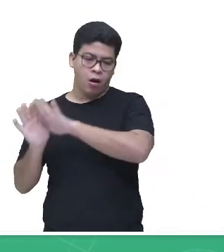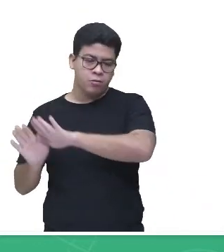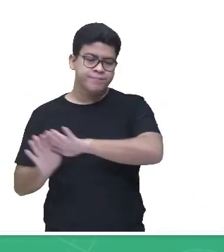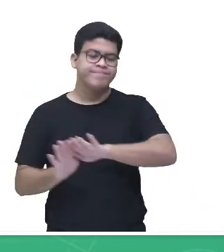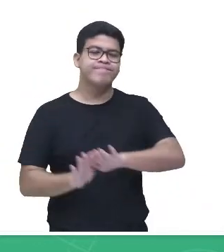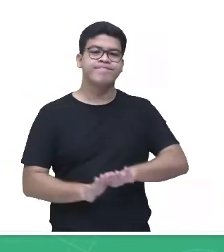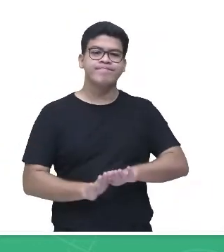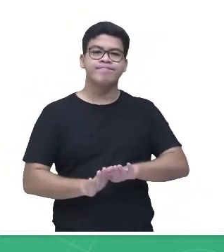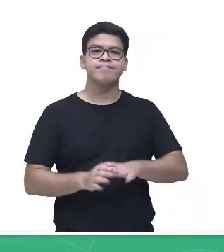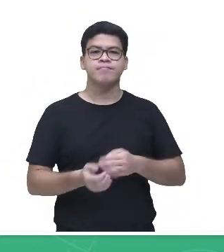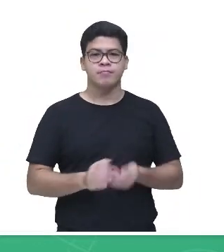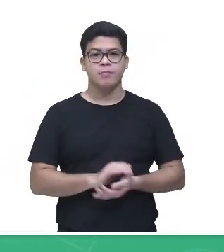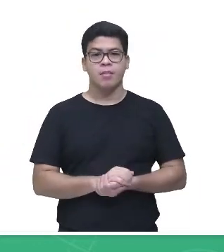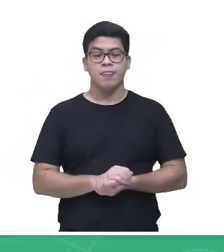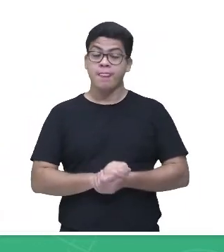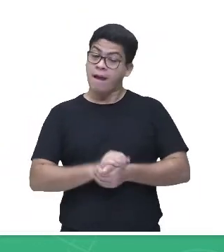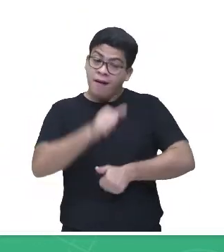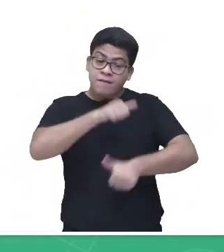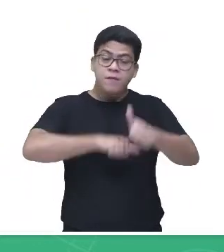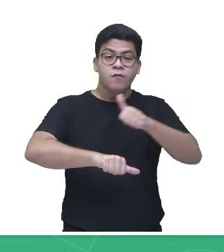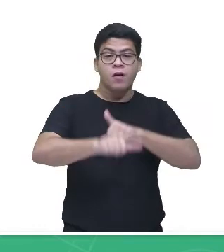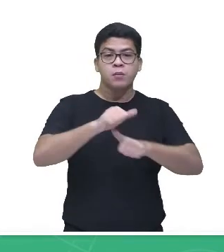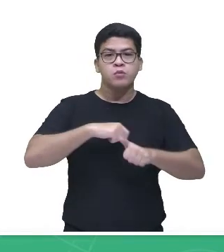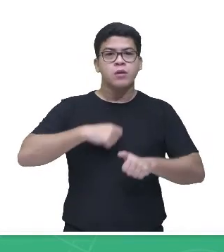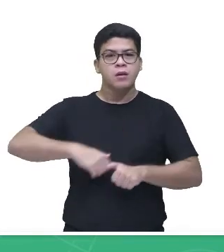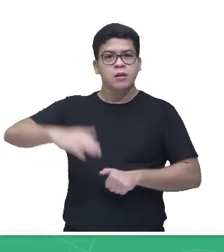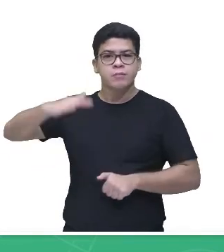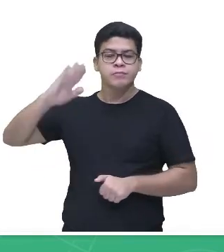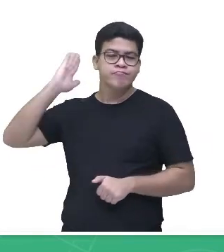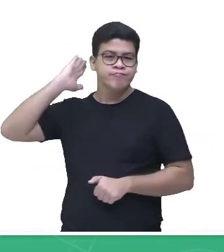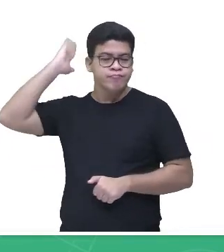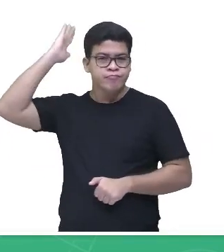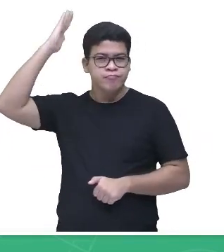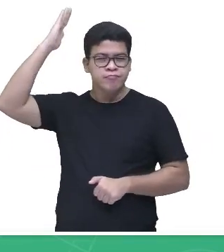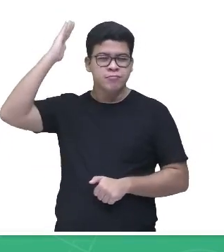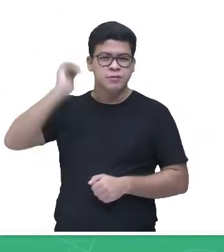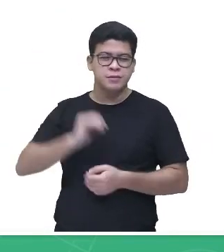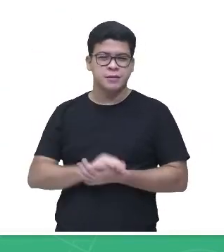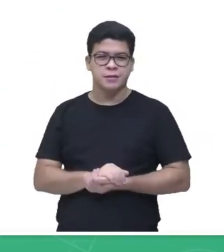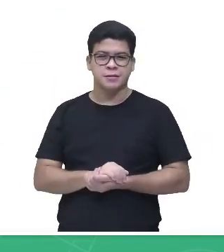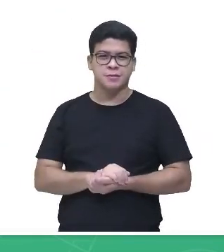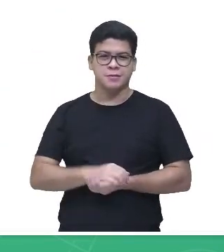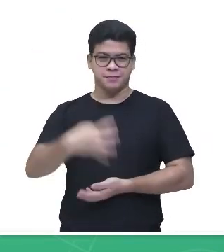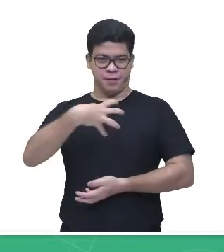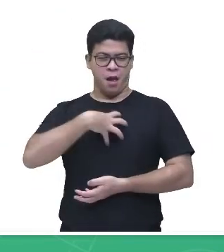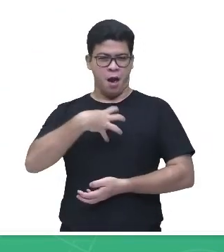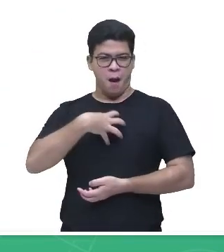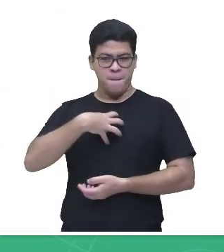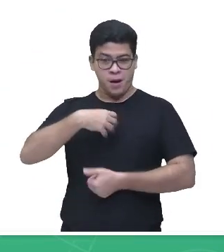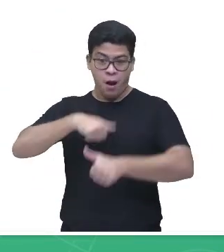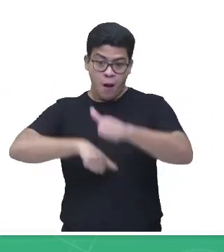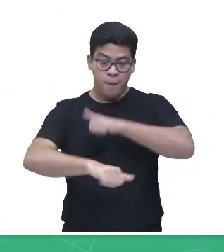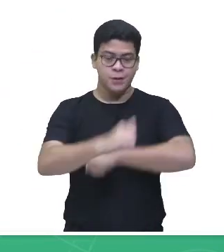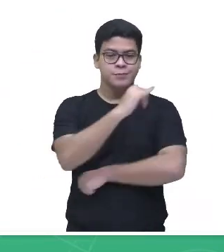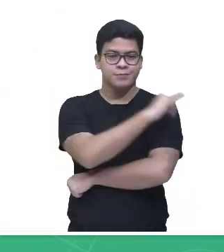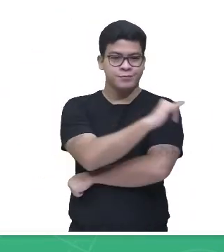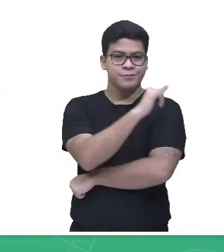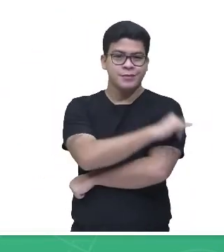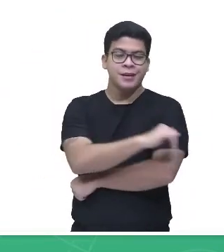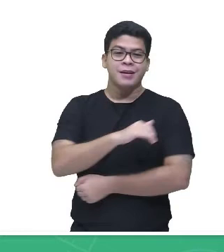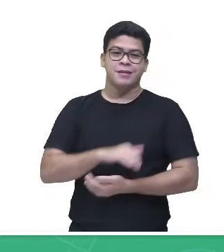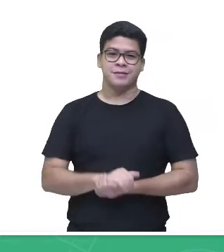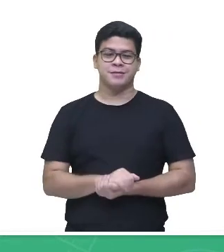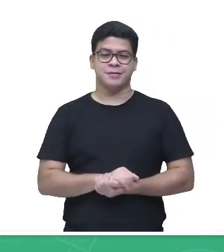território. Ele vai mudar a capital de Salvador para o Rio de Janeiro. Ele vai estabelecer limites de tratado. Então, você